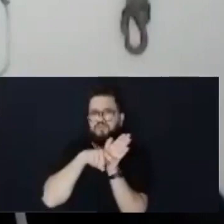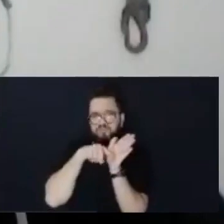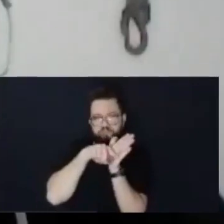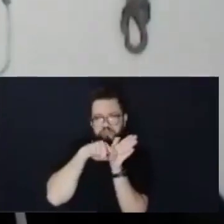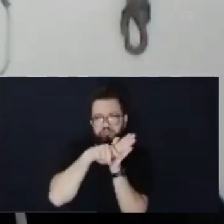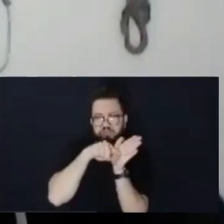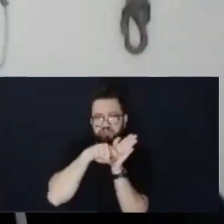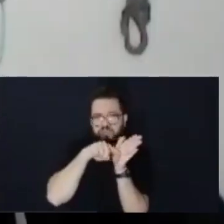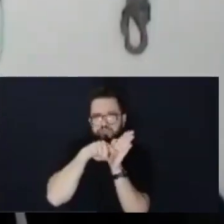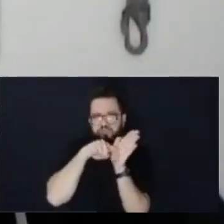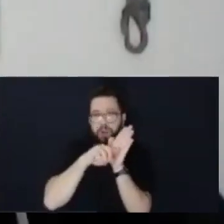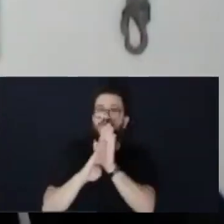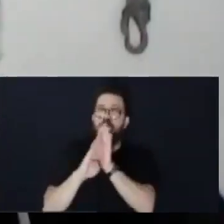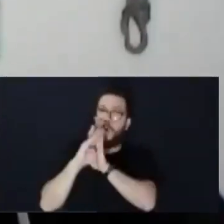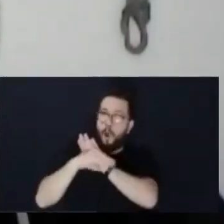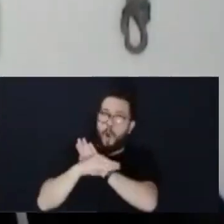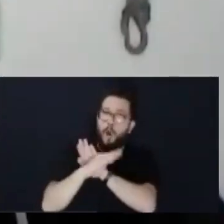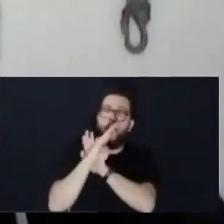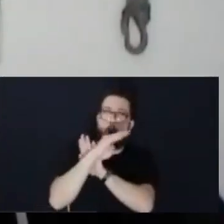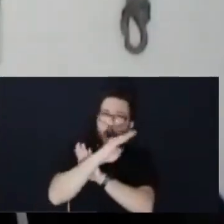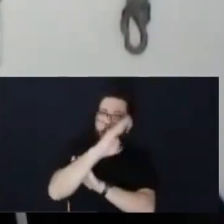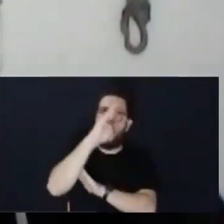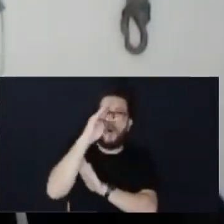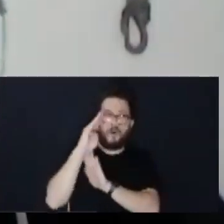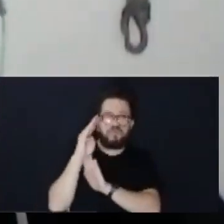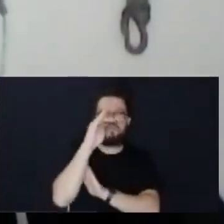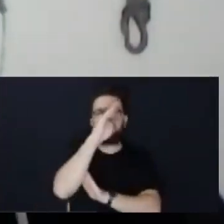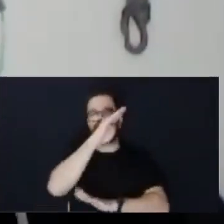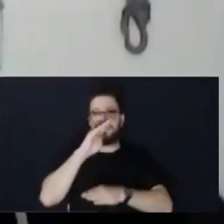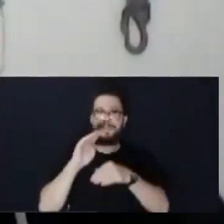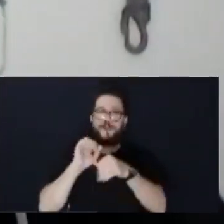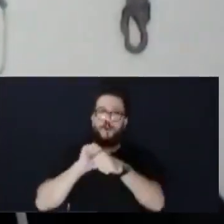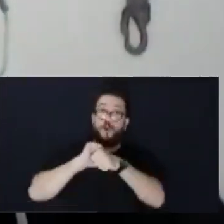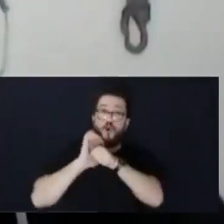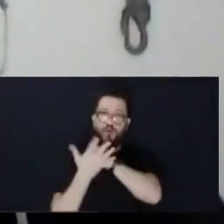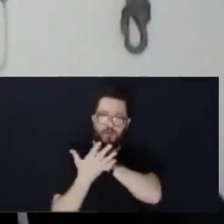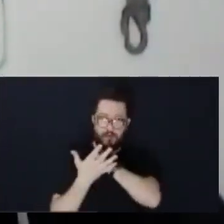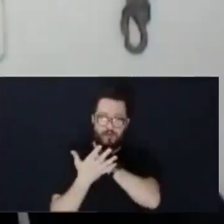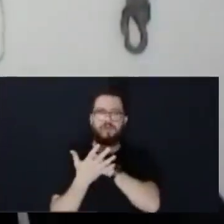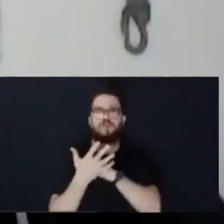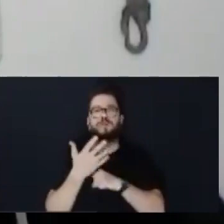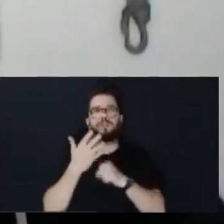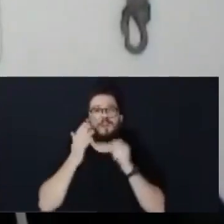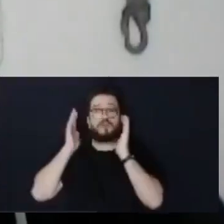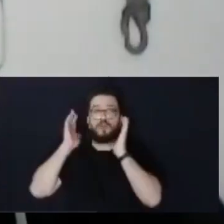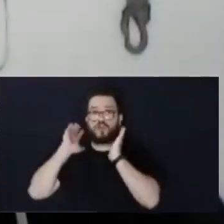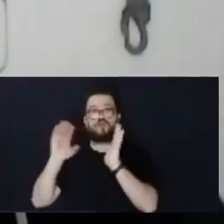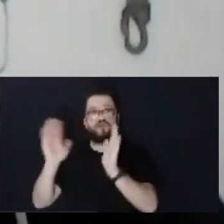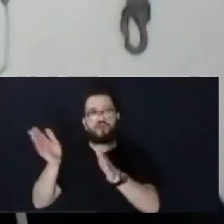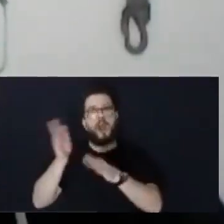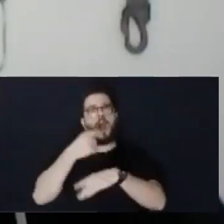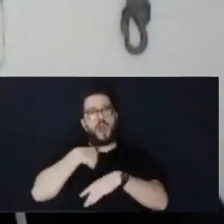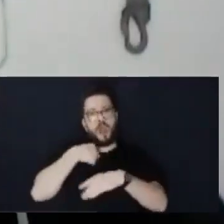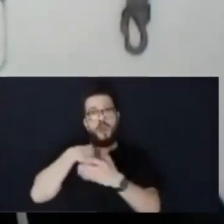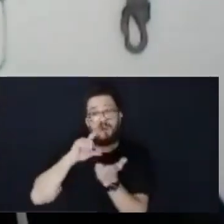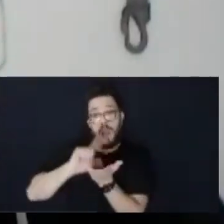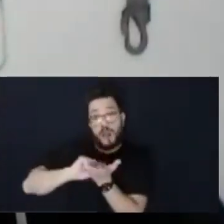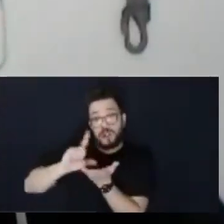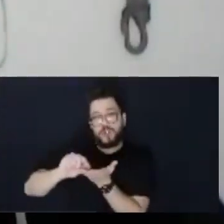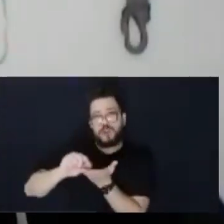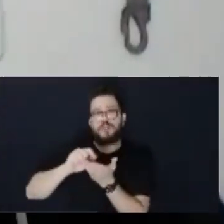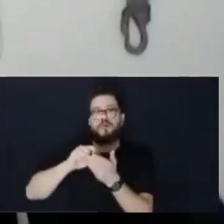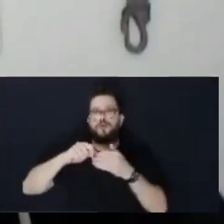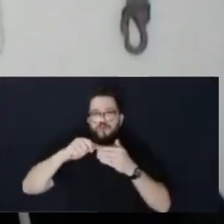da Covid-19. Tem alguns trabalhos publicados nos dois maiores periódicos científicos do mundo sobre o tema, a